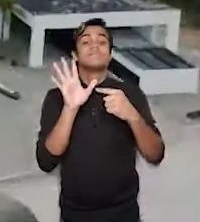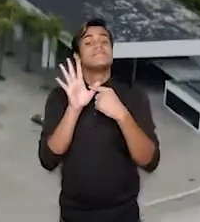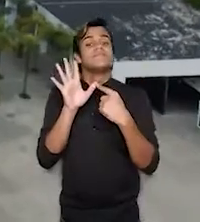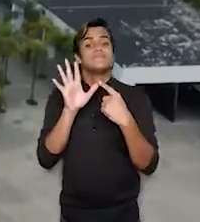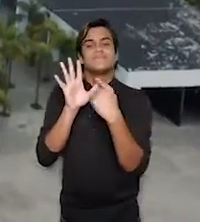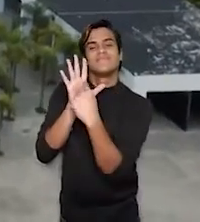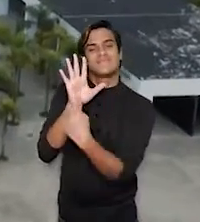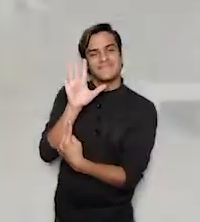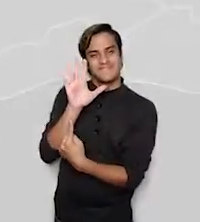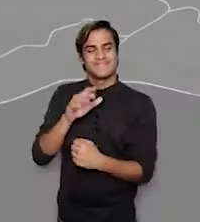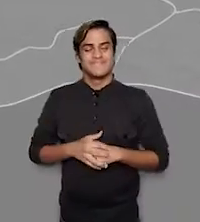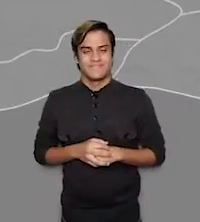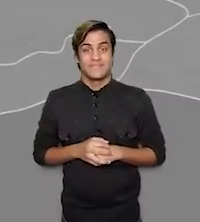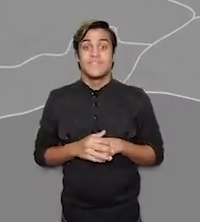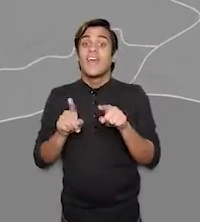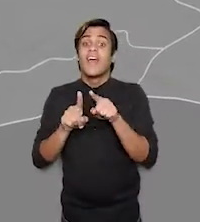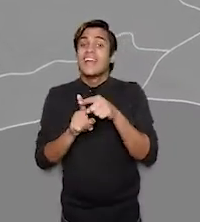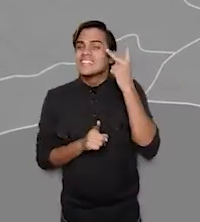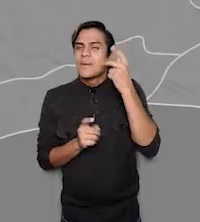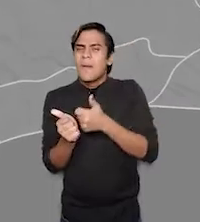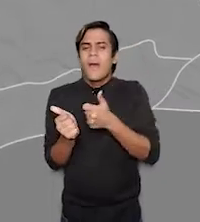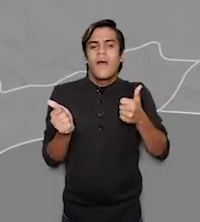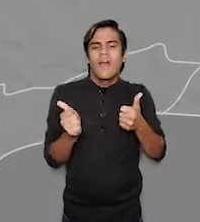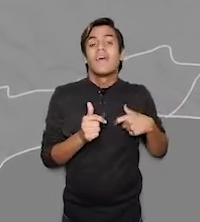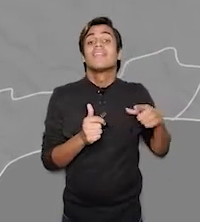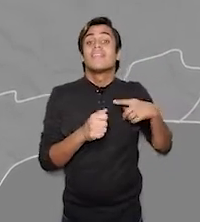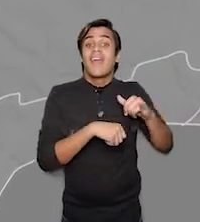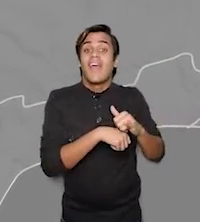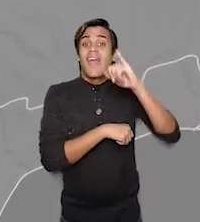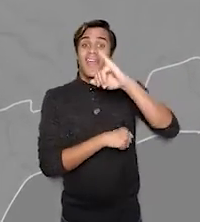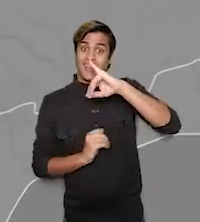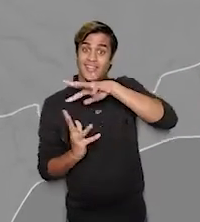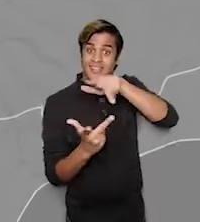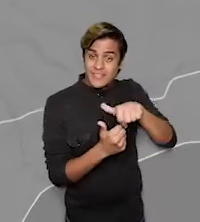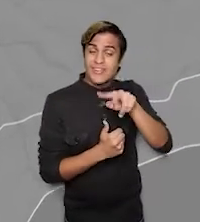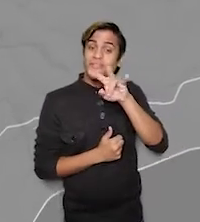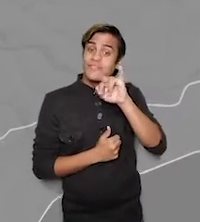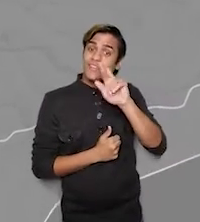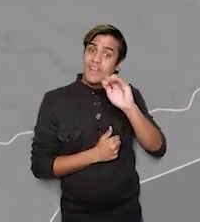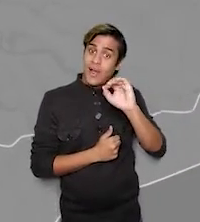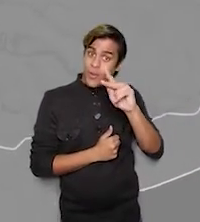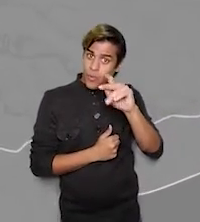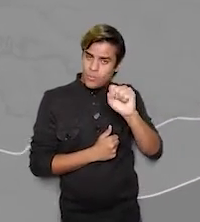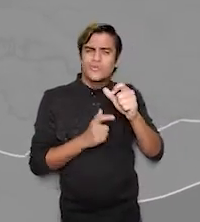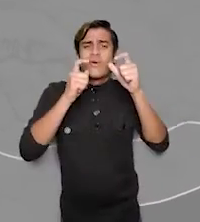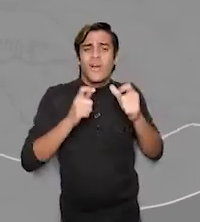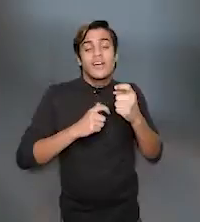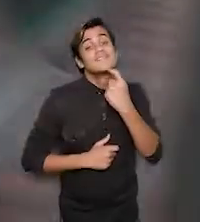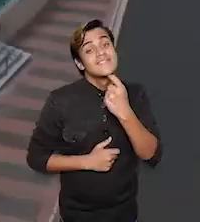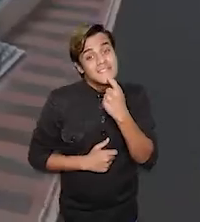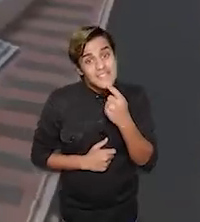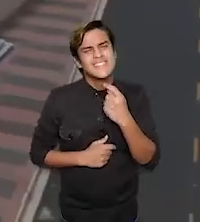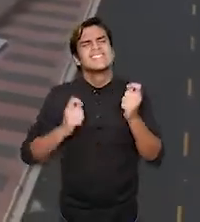América Latina. E próximo a São Paulo está o Aeroporto Internacional de Viracopos, na cidade vizinha de Campinas,